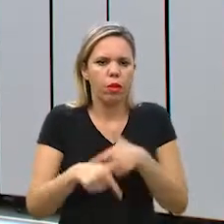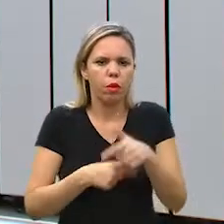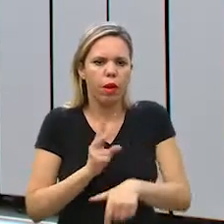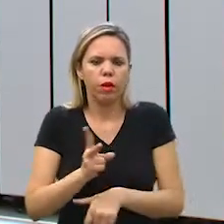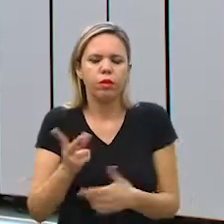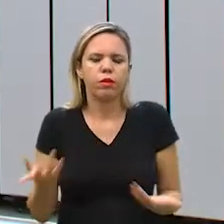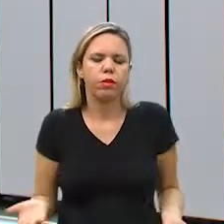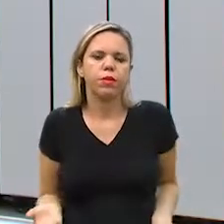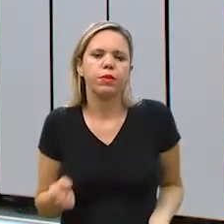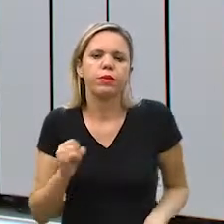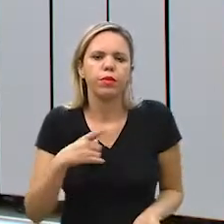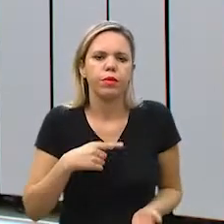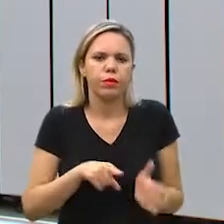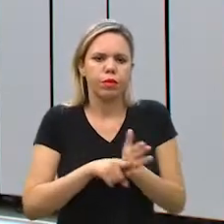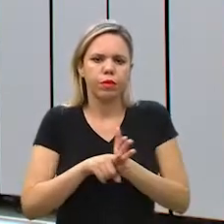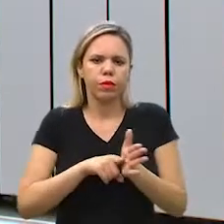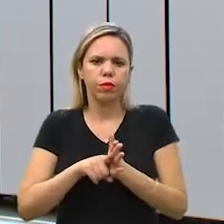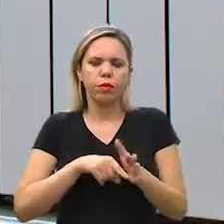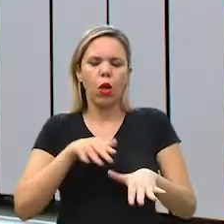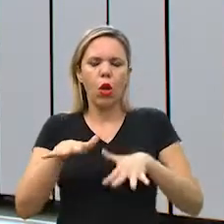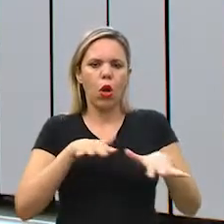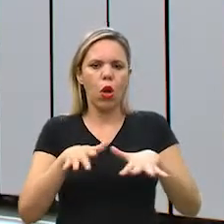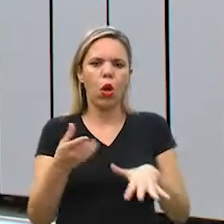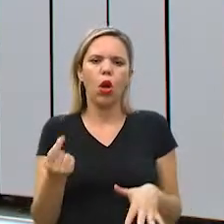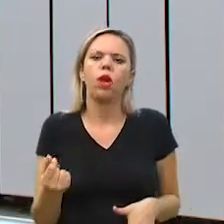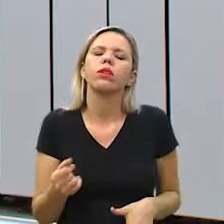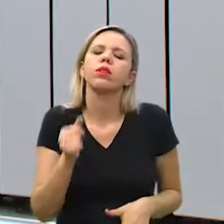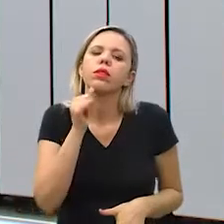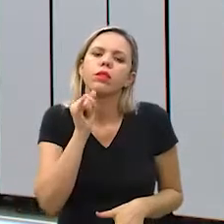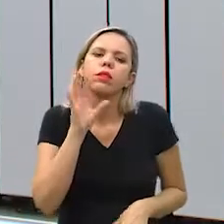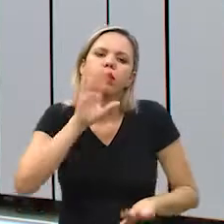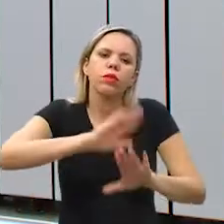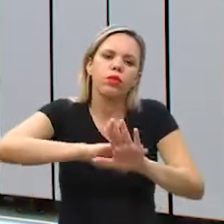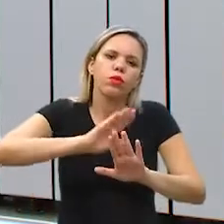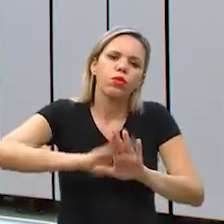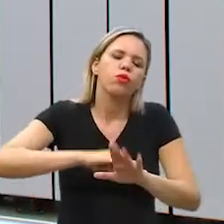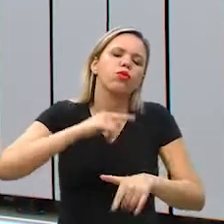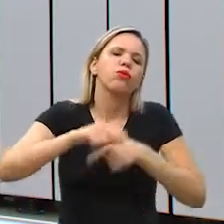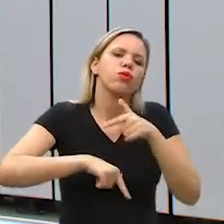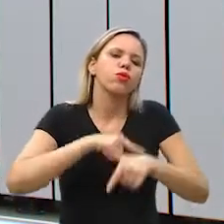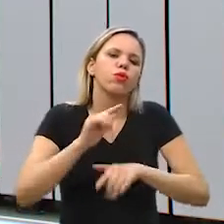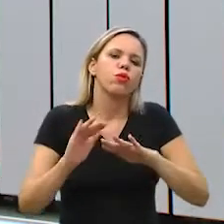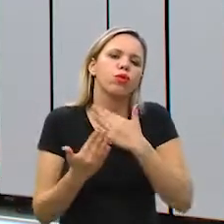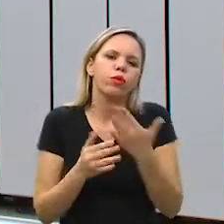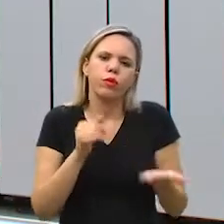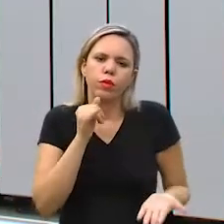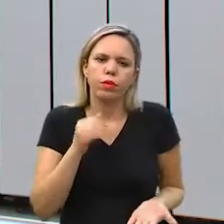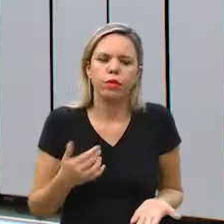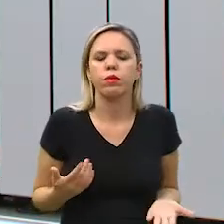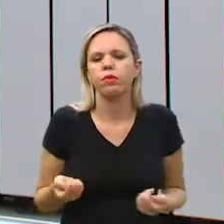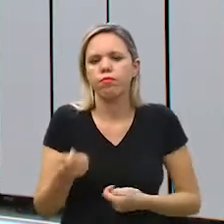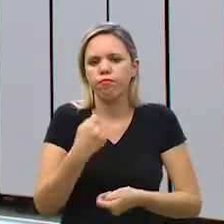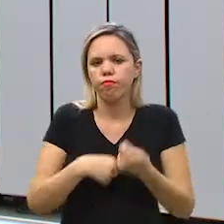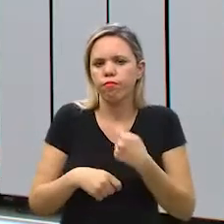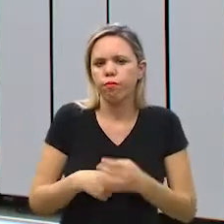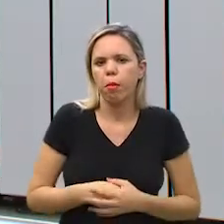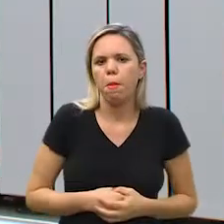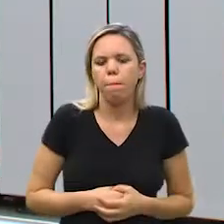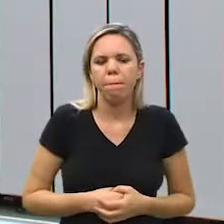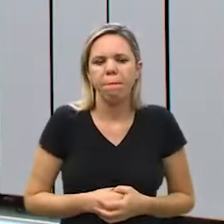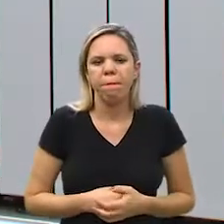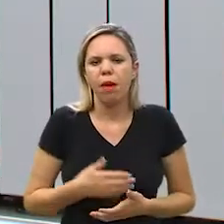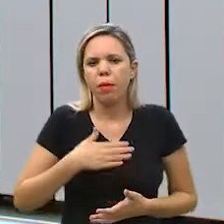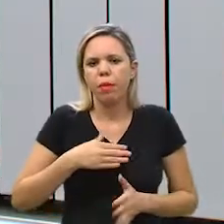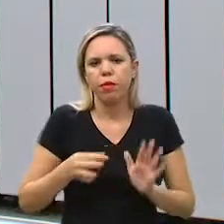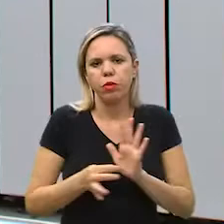direto. Se você pegar o que movimenta no envoltório do bairro, né, essa economia, então, na